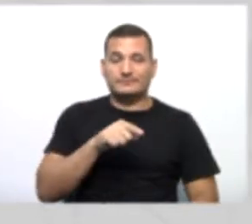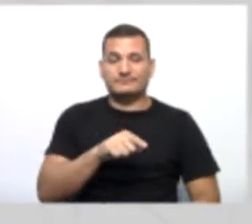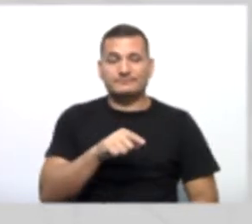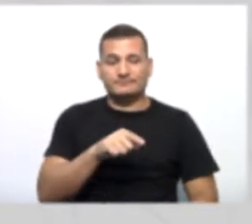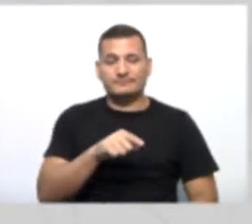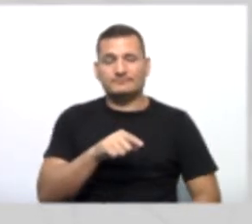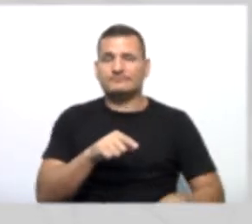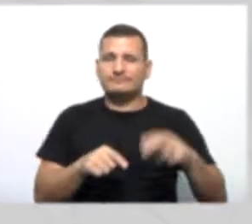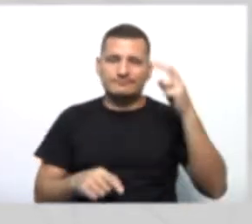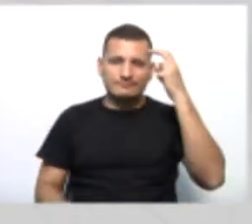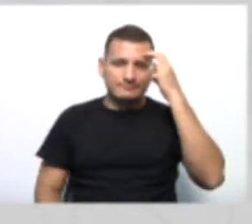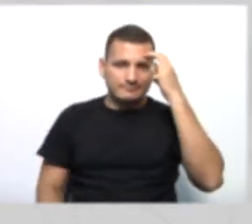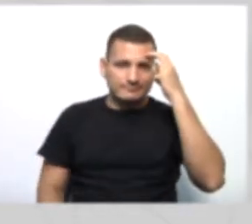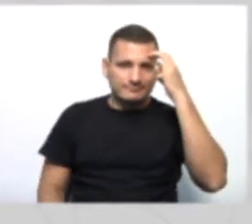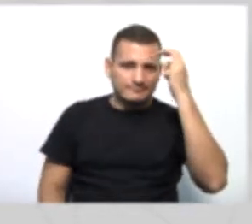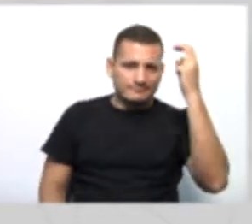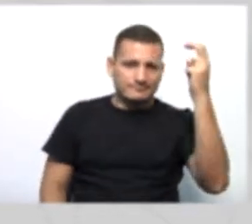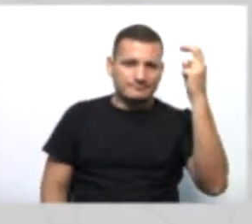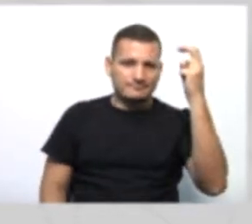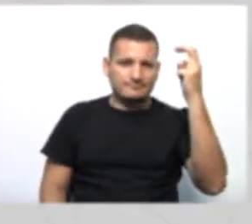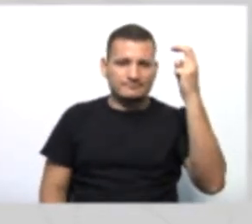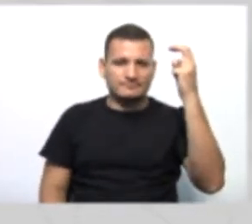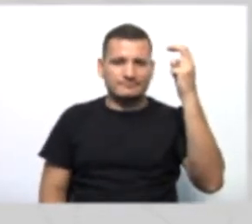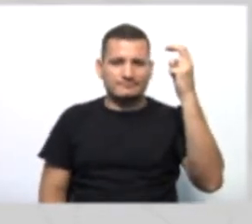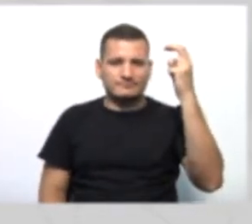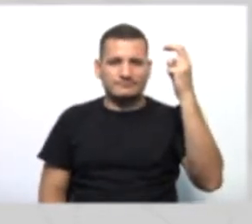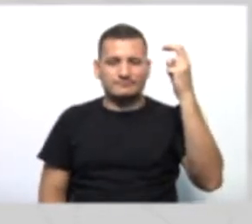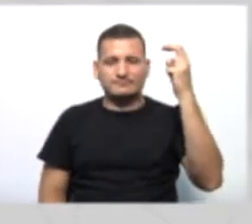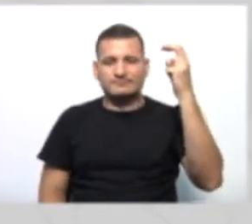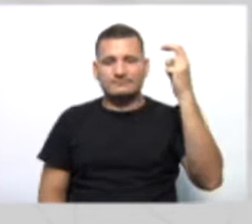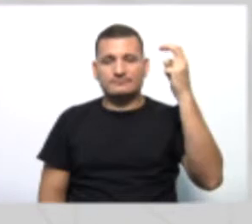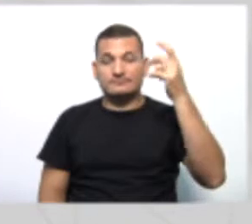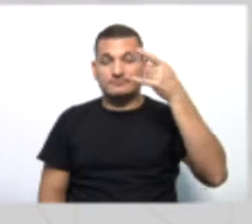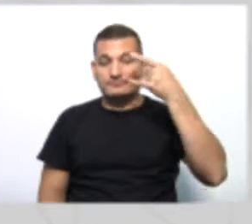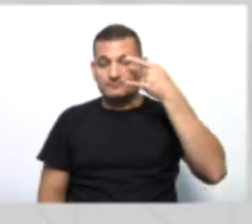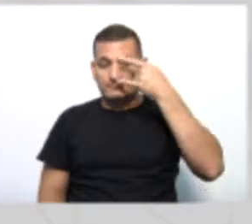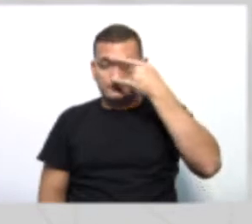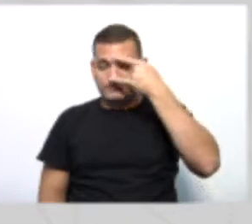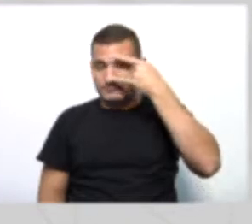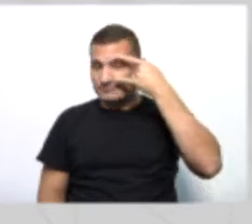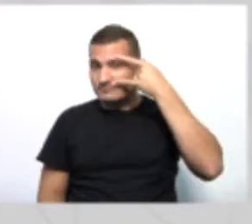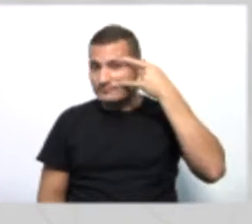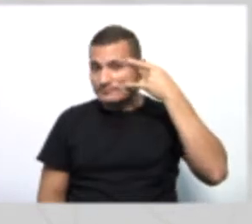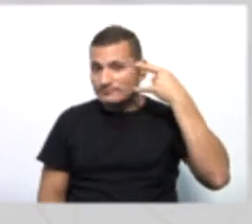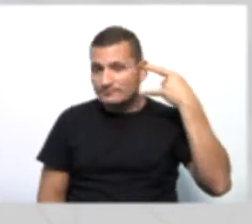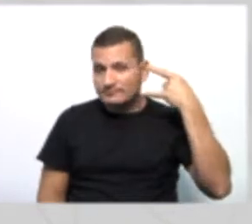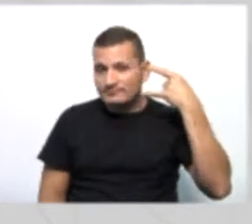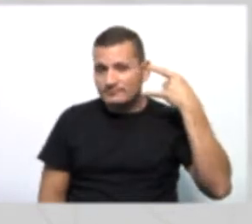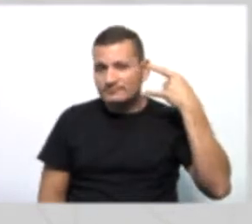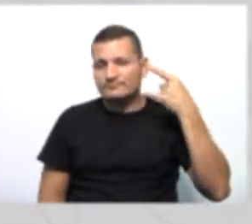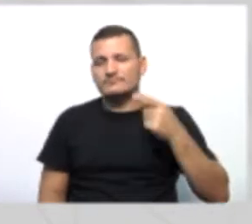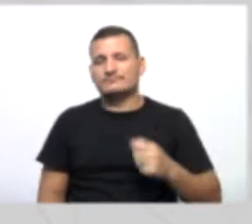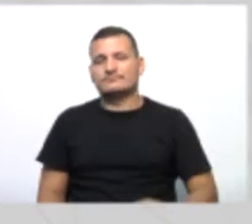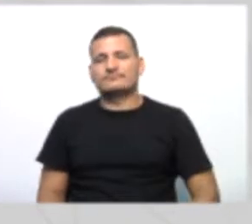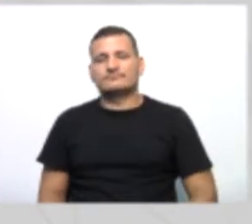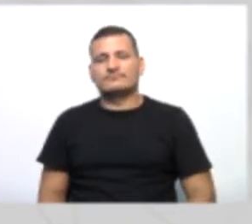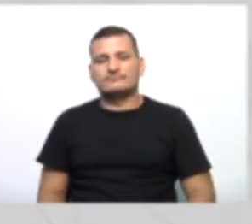sua inteligência, não é? Muito inteligente, tá certo? E, claro,